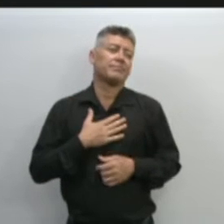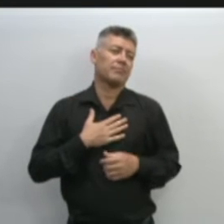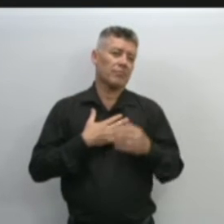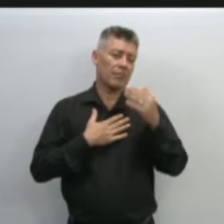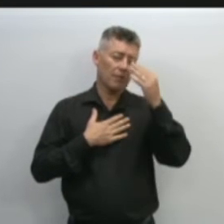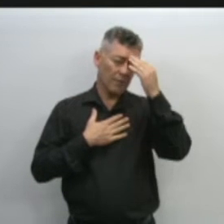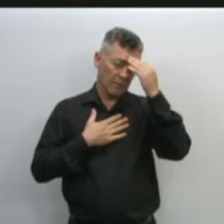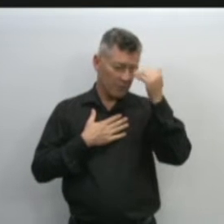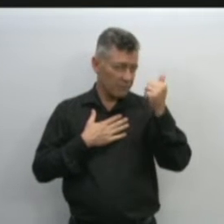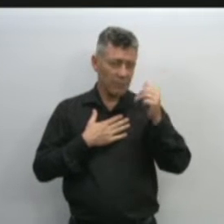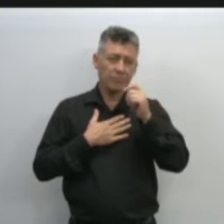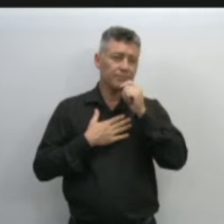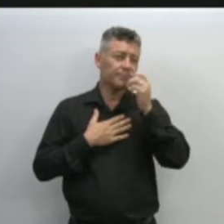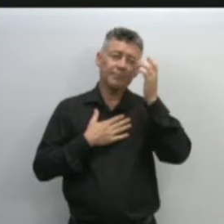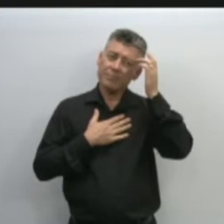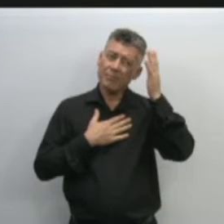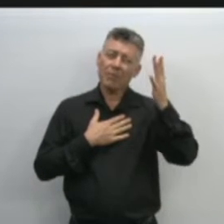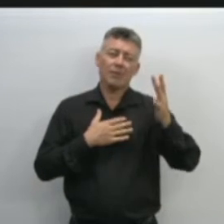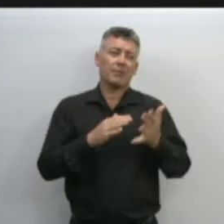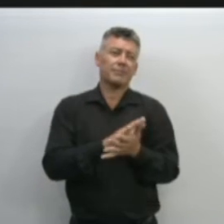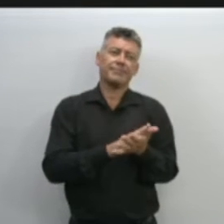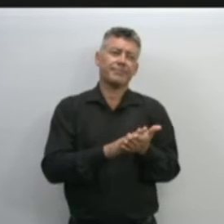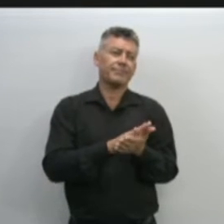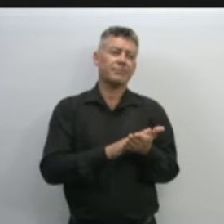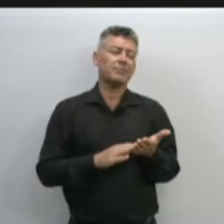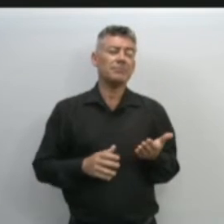não é fácil,